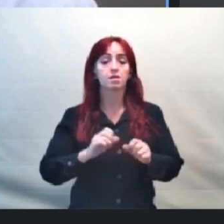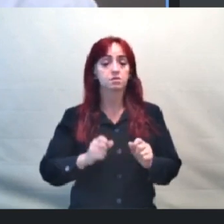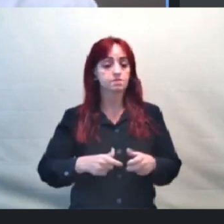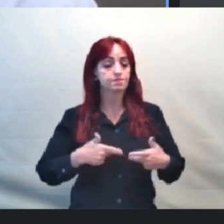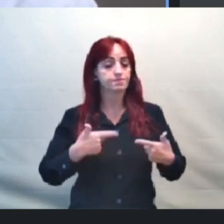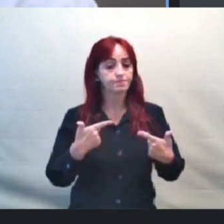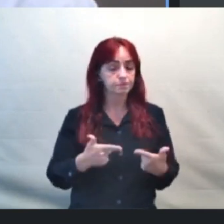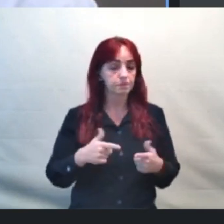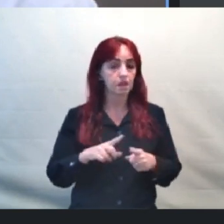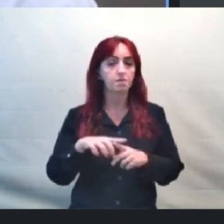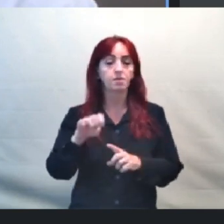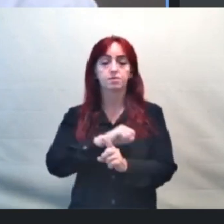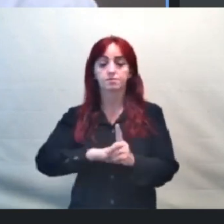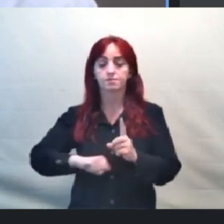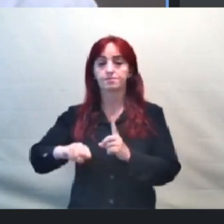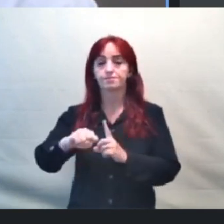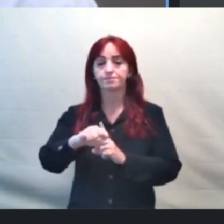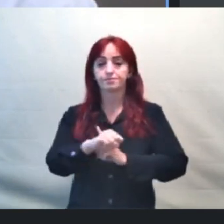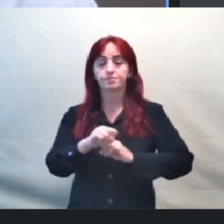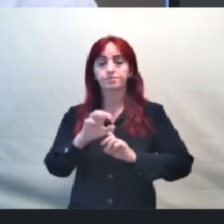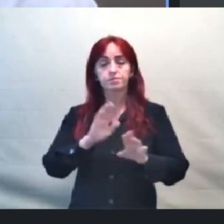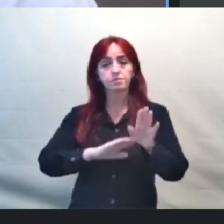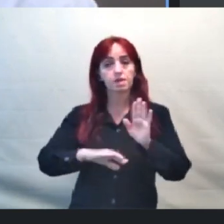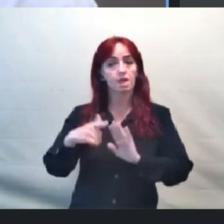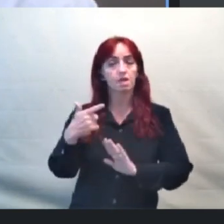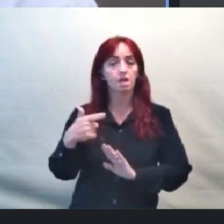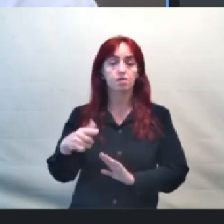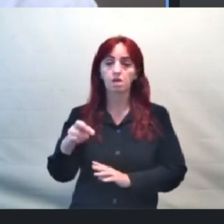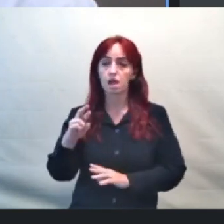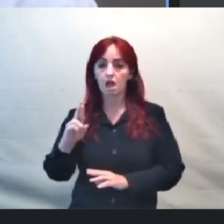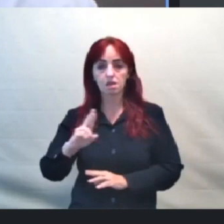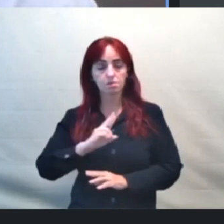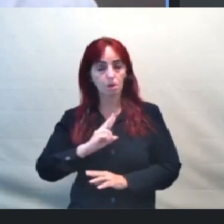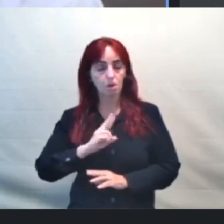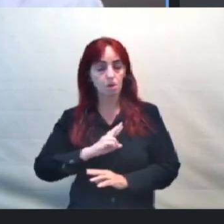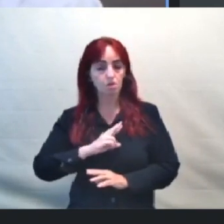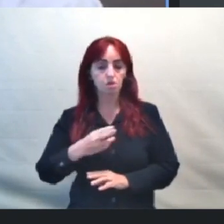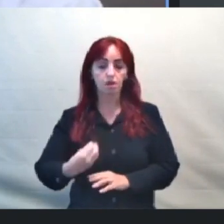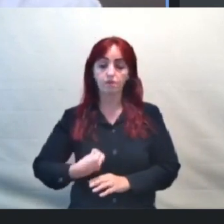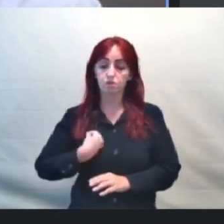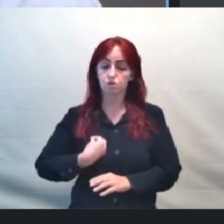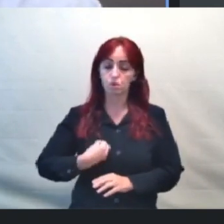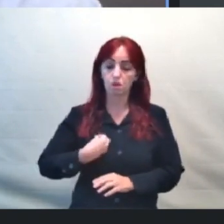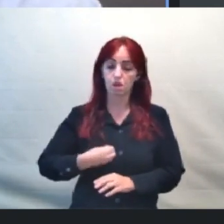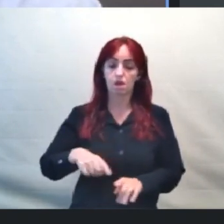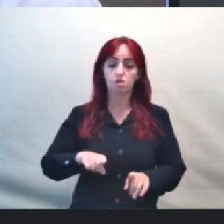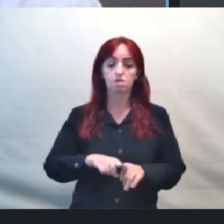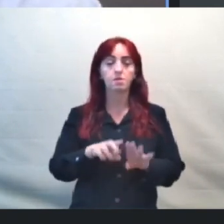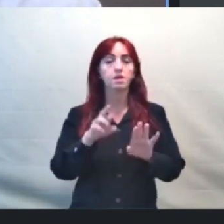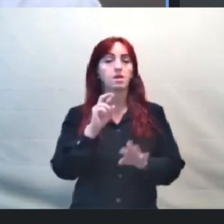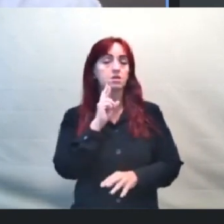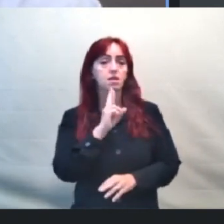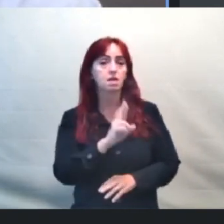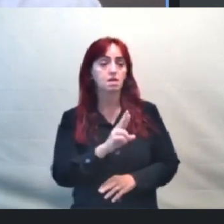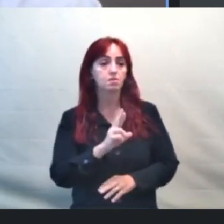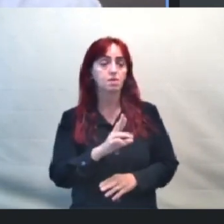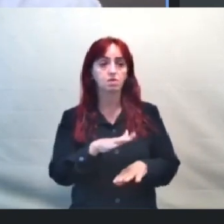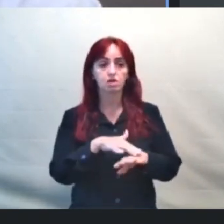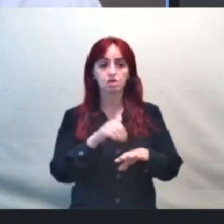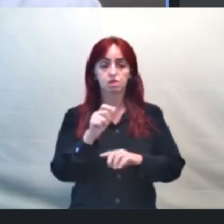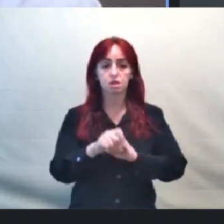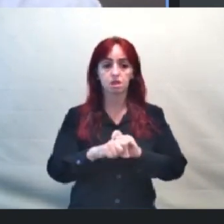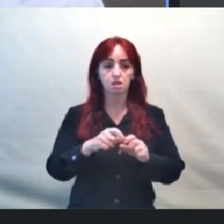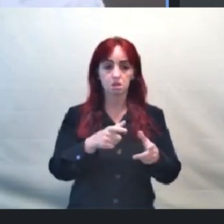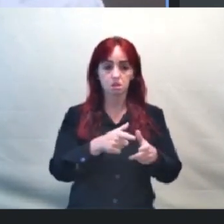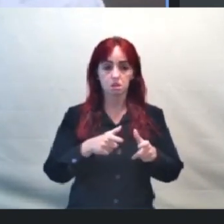tão complexa e que não tem respostas funcionais, né. Eu acho que essa é a resposta que a gente tira, né, desse ciclo